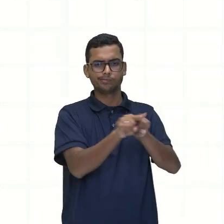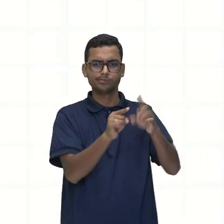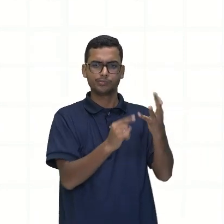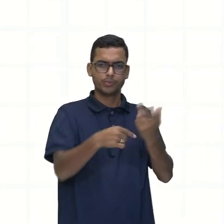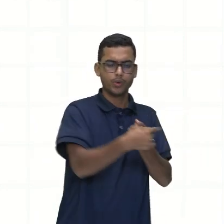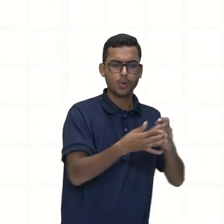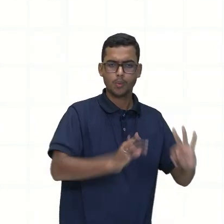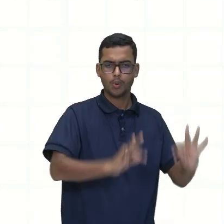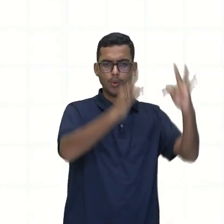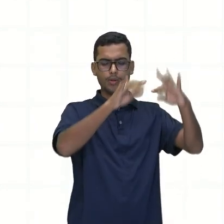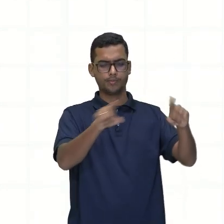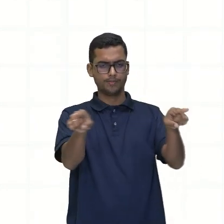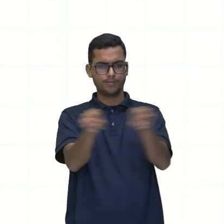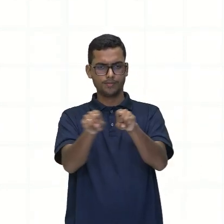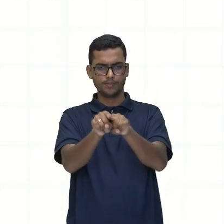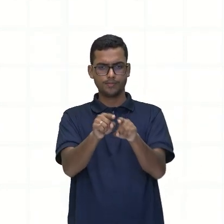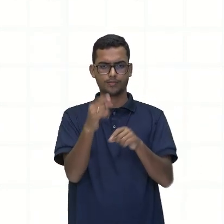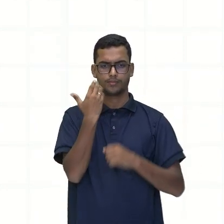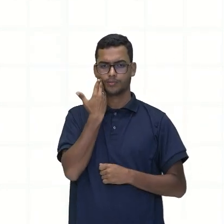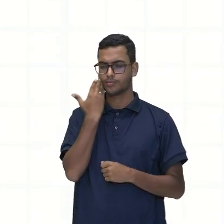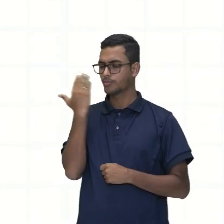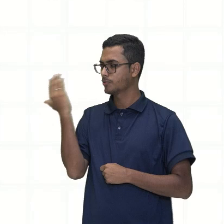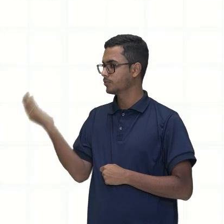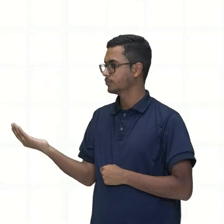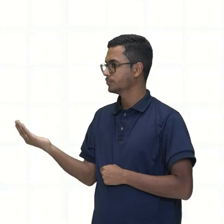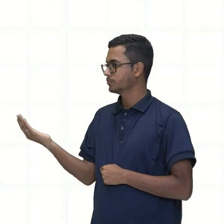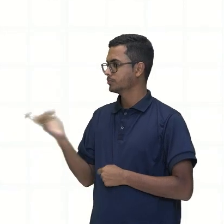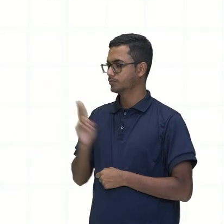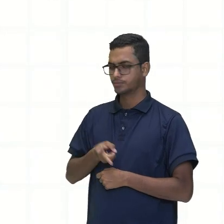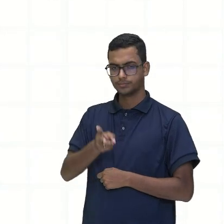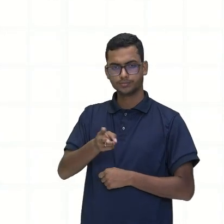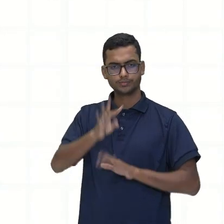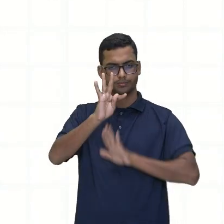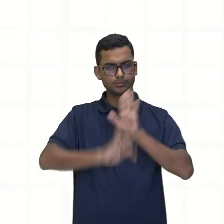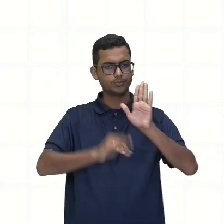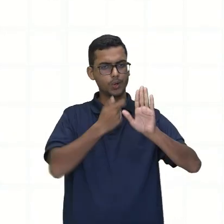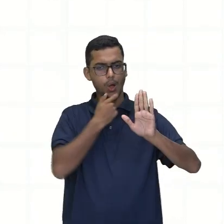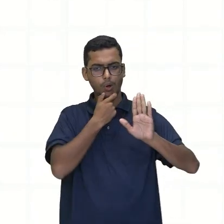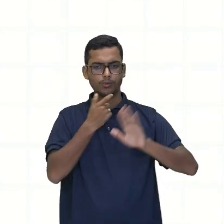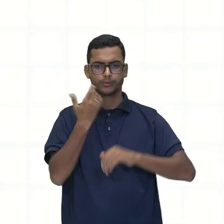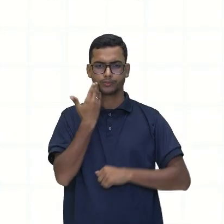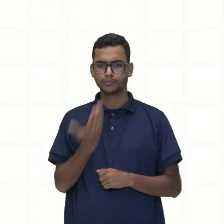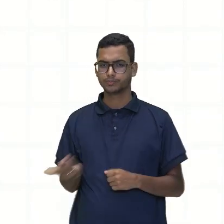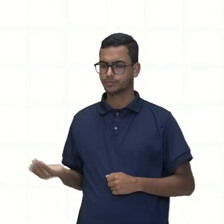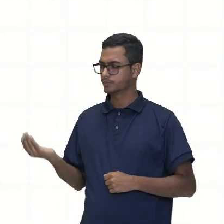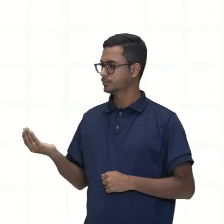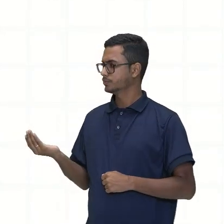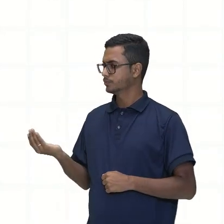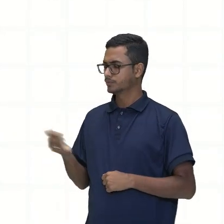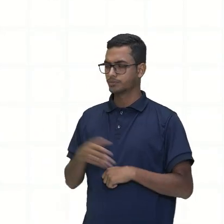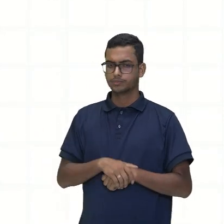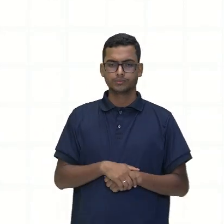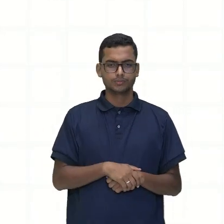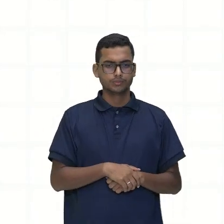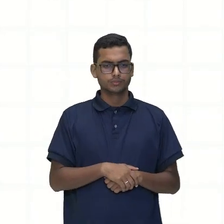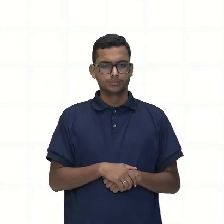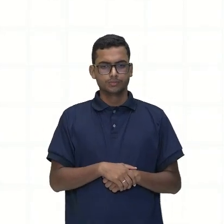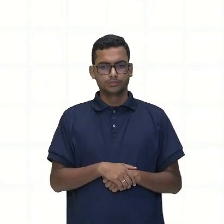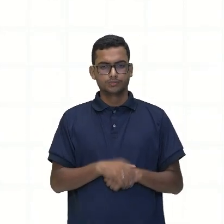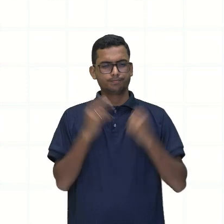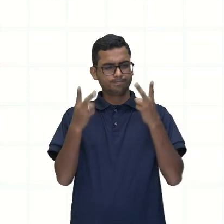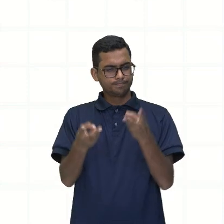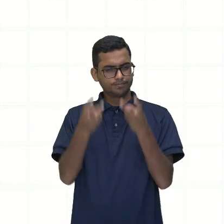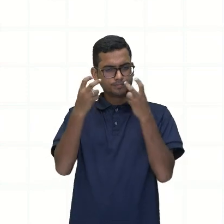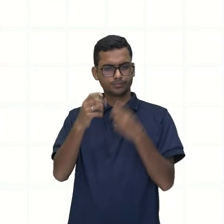the internet and facilitates in global communication. Global, novamente,